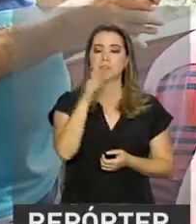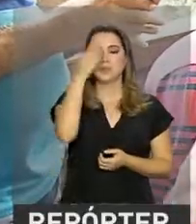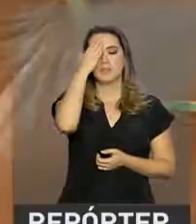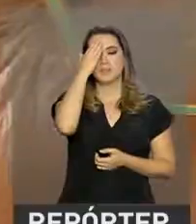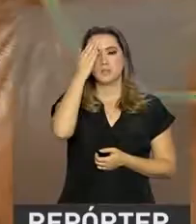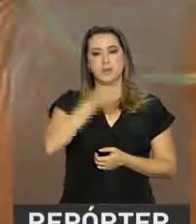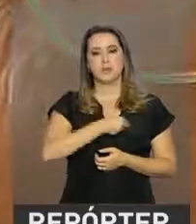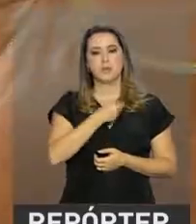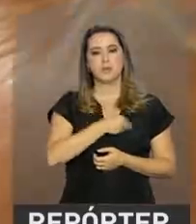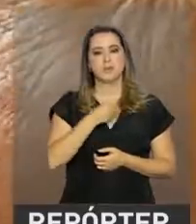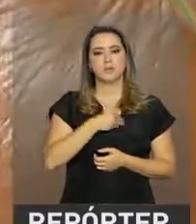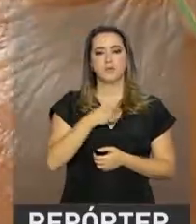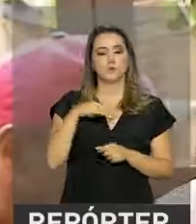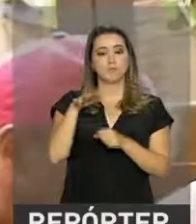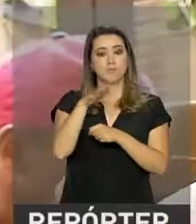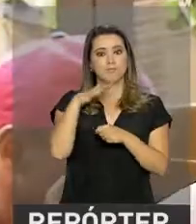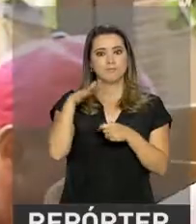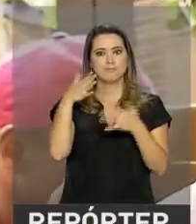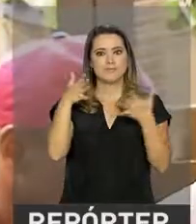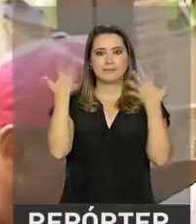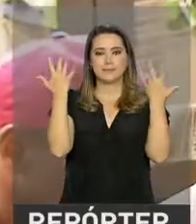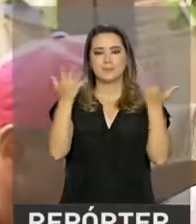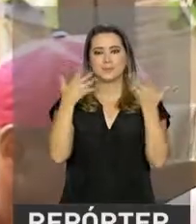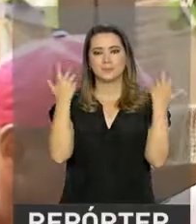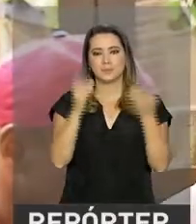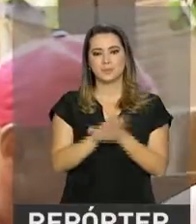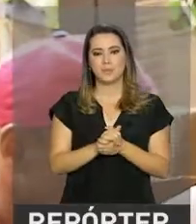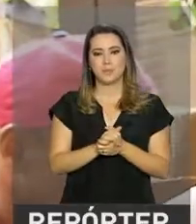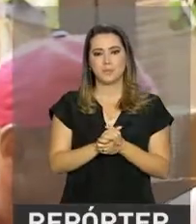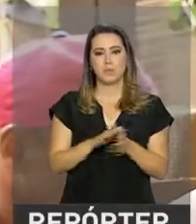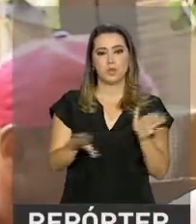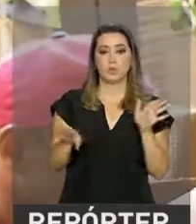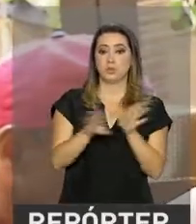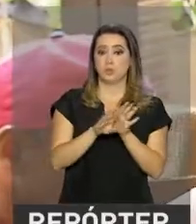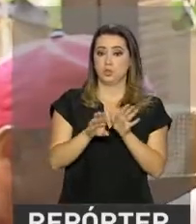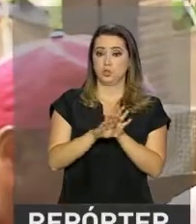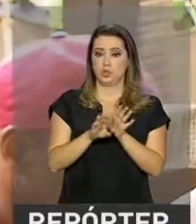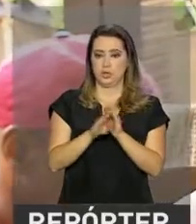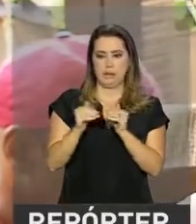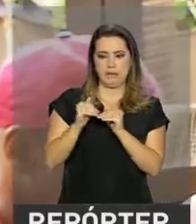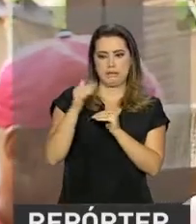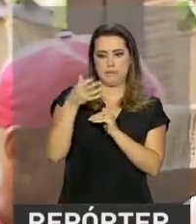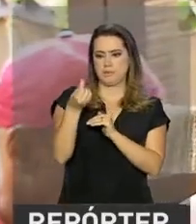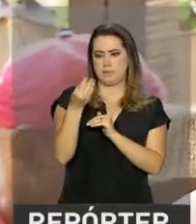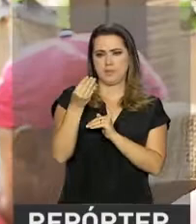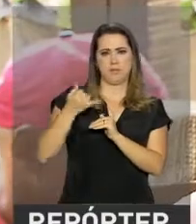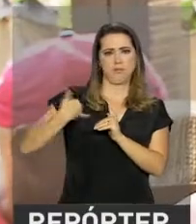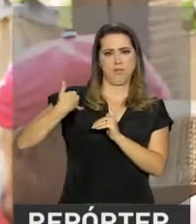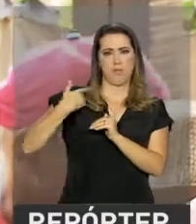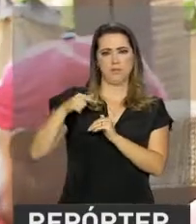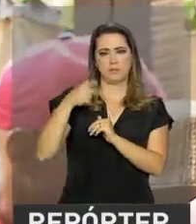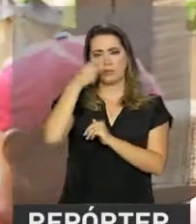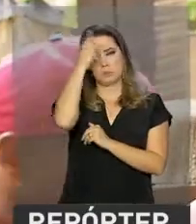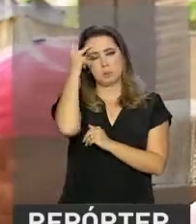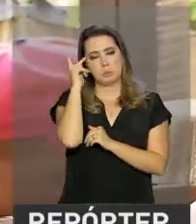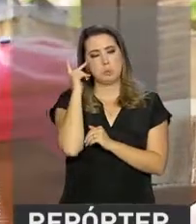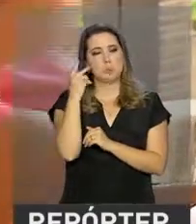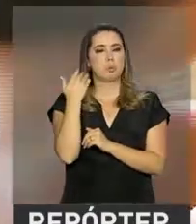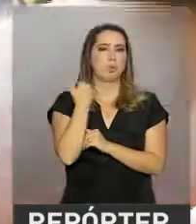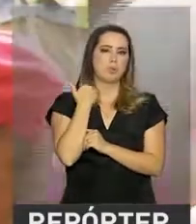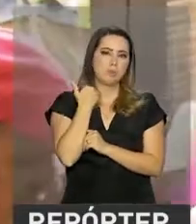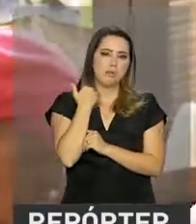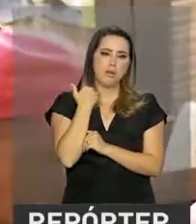para uma vida cheia de alegria. Quando chega na terceira idade, que a pessoa se acomoda, aí vai